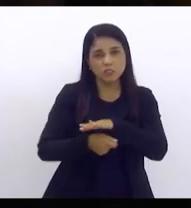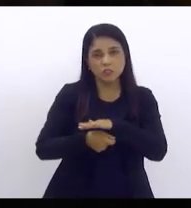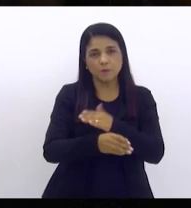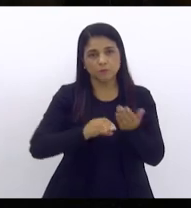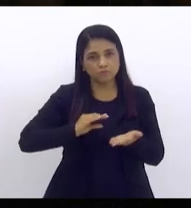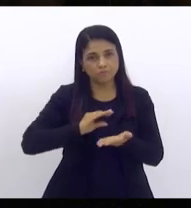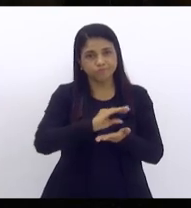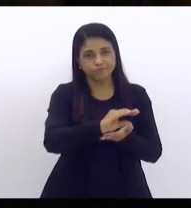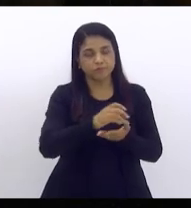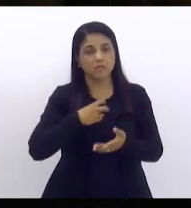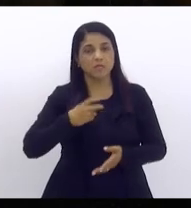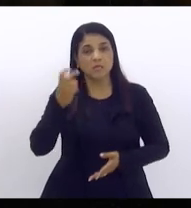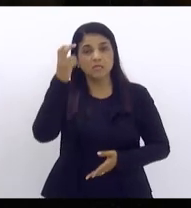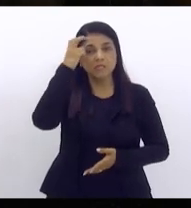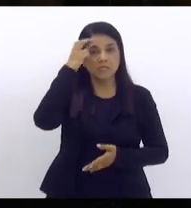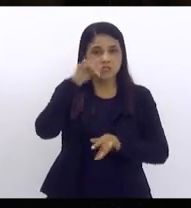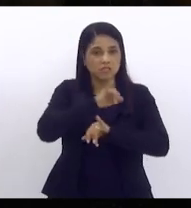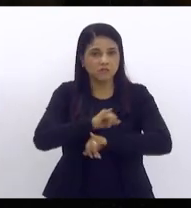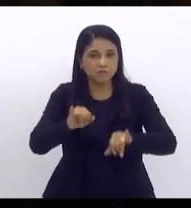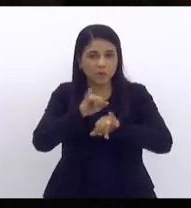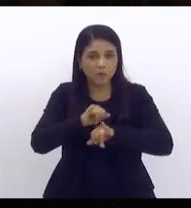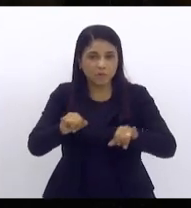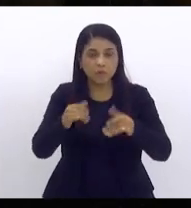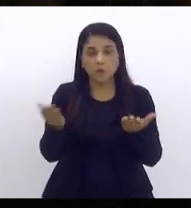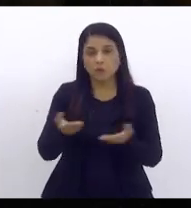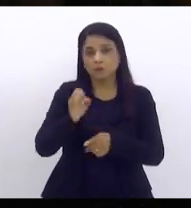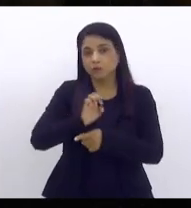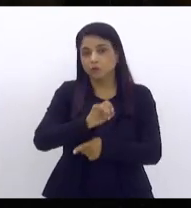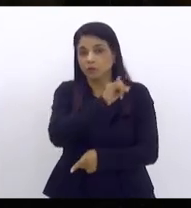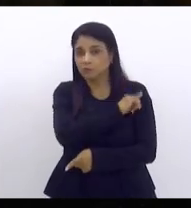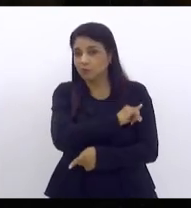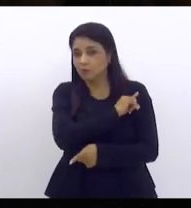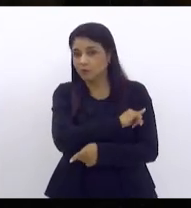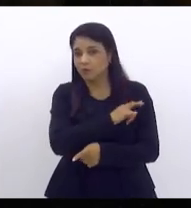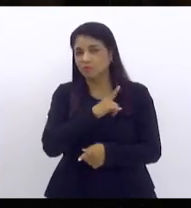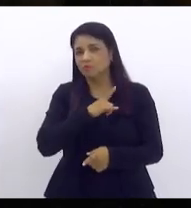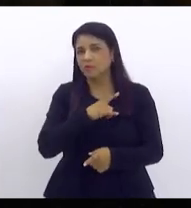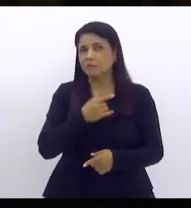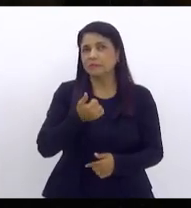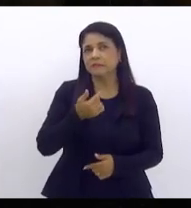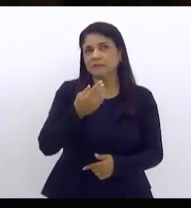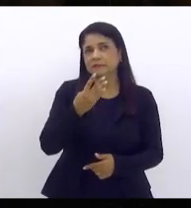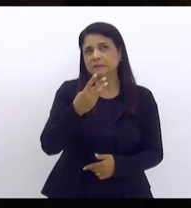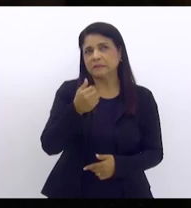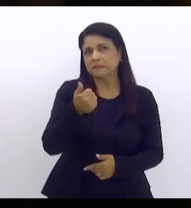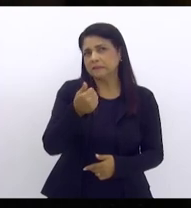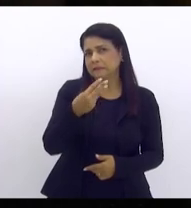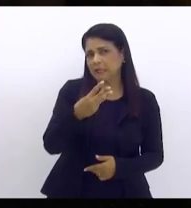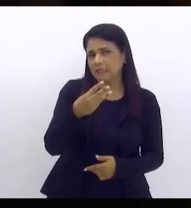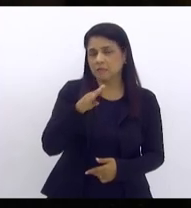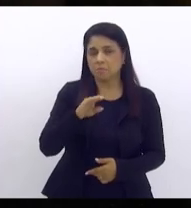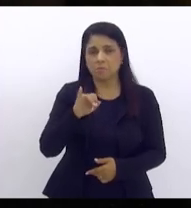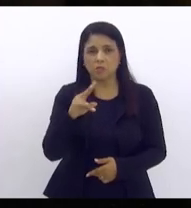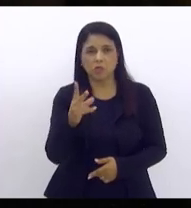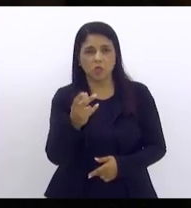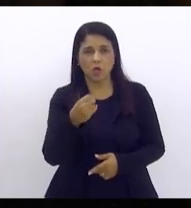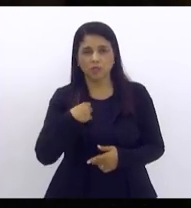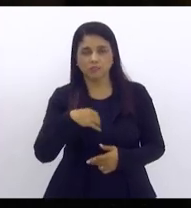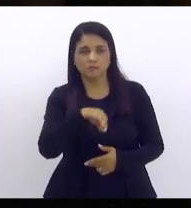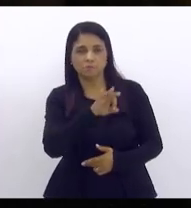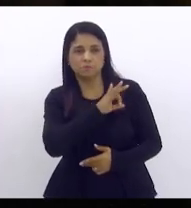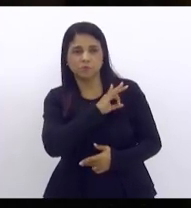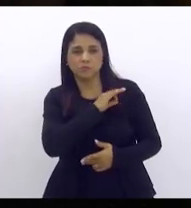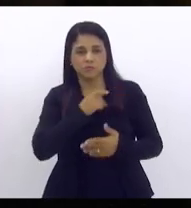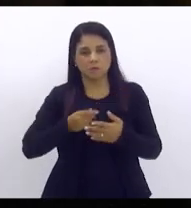verdadeiro investimento em inteligência e informação. Hoje, no estado do Rio de Janeiro, temos cerca de 13 bilhões aí para as polícias do estado do